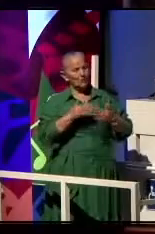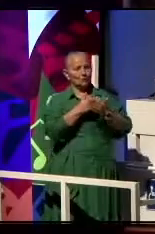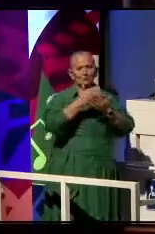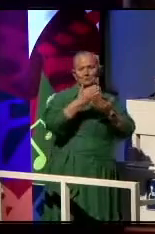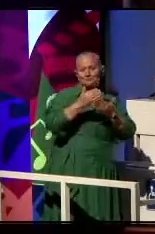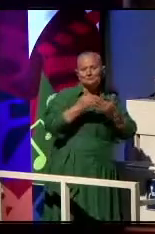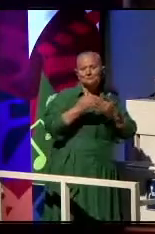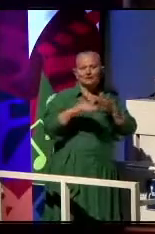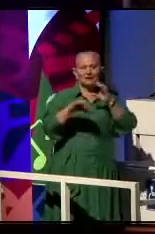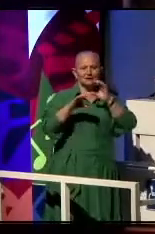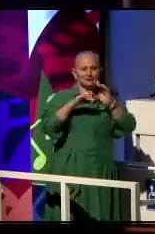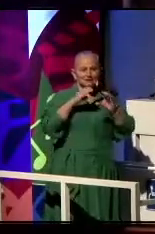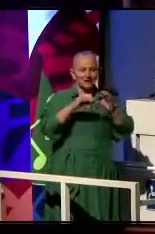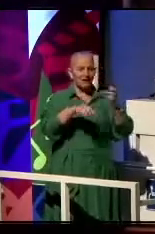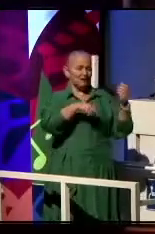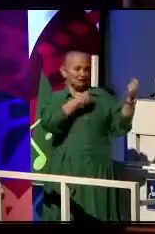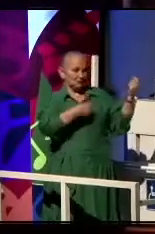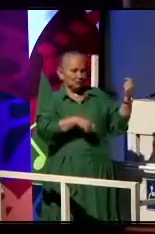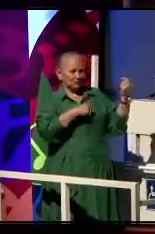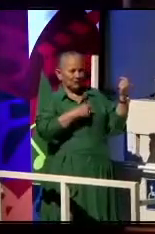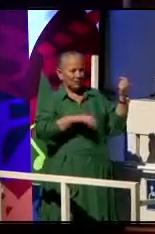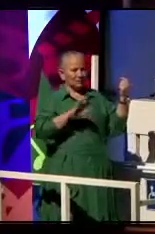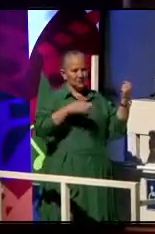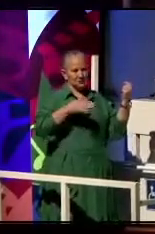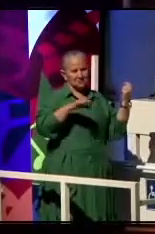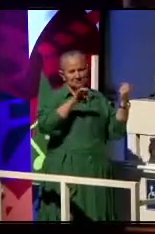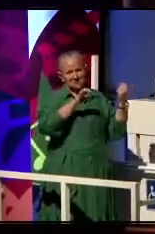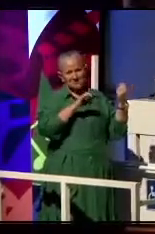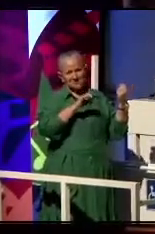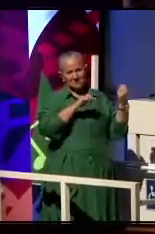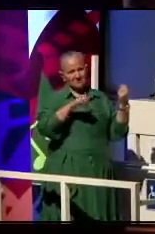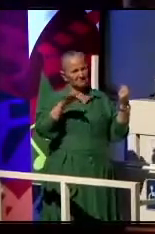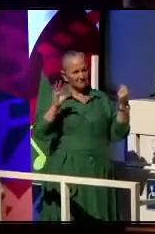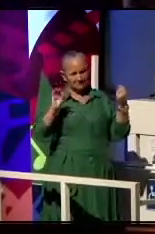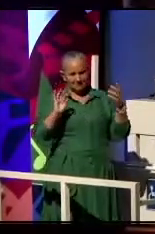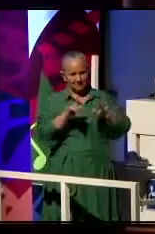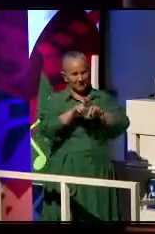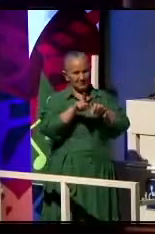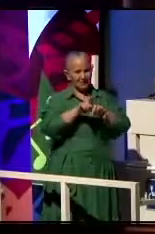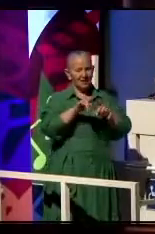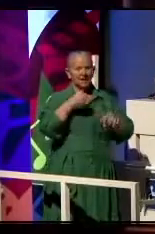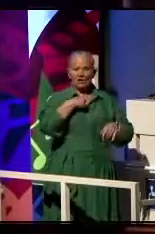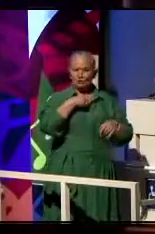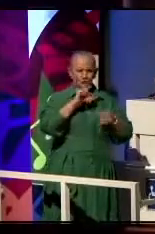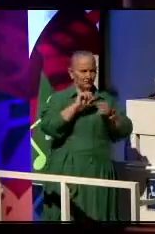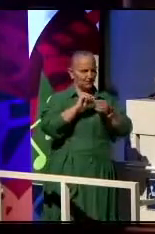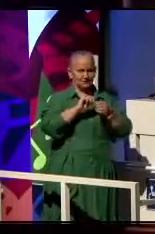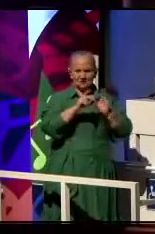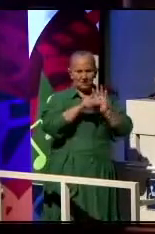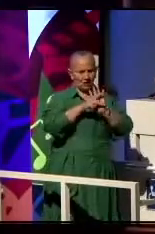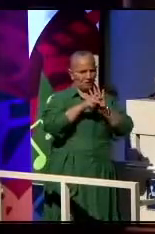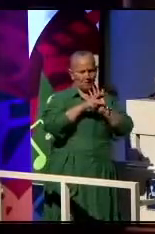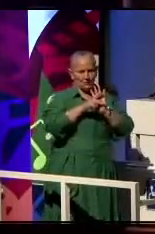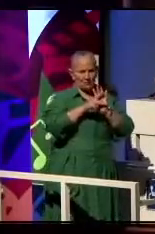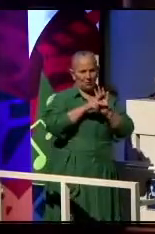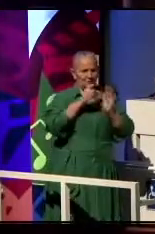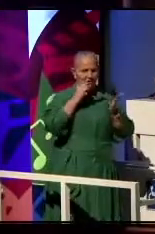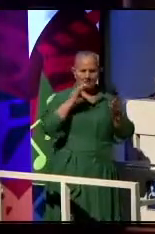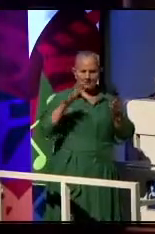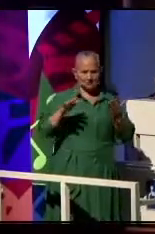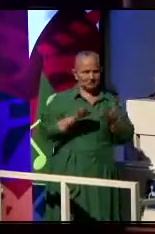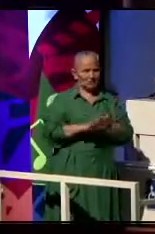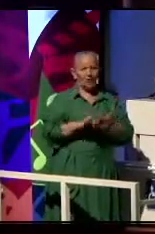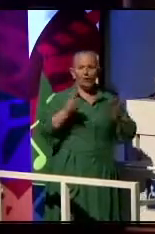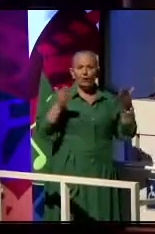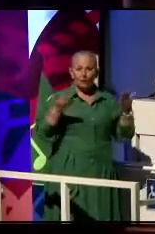com Beto Guedes. É, eu não era assim, um compositor ainda reconhecido. Até hoje eu não sou